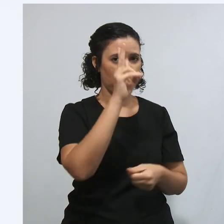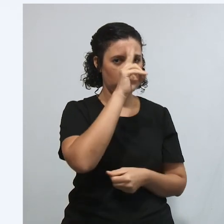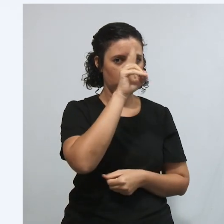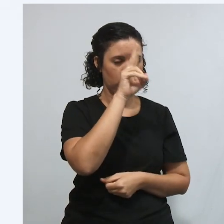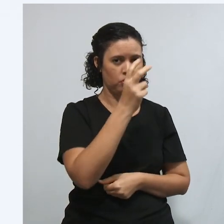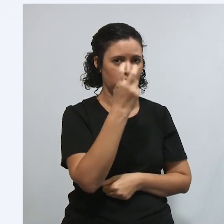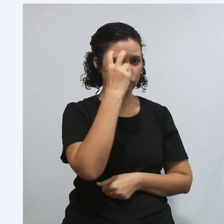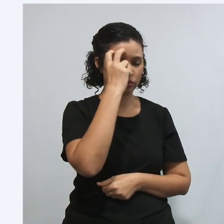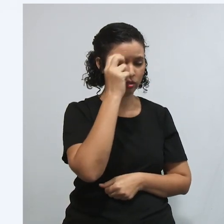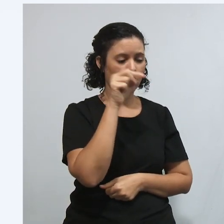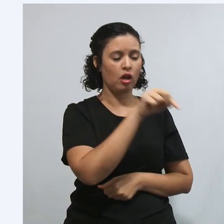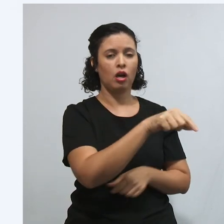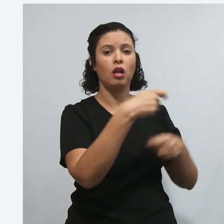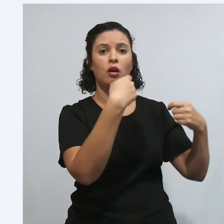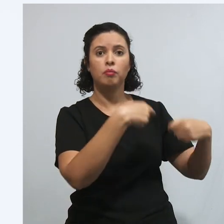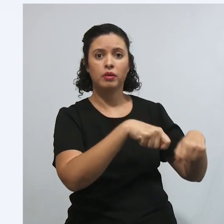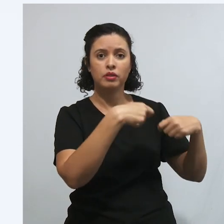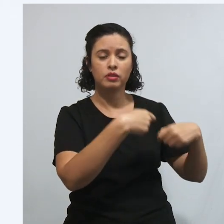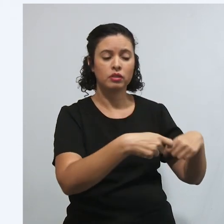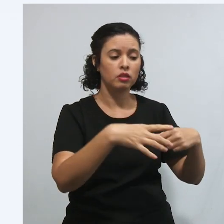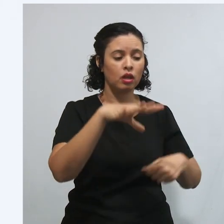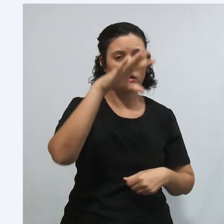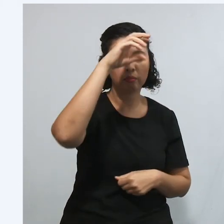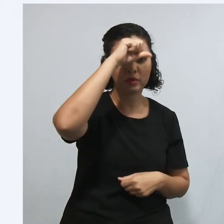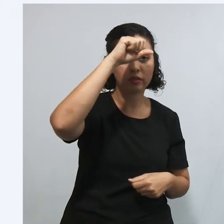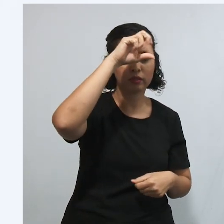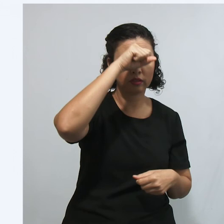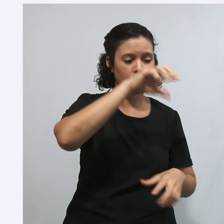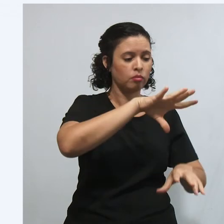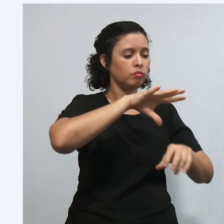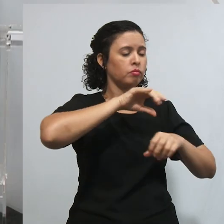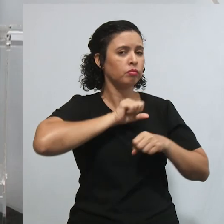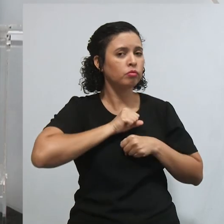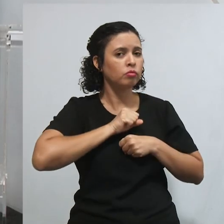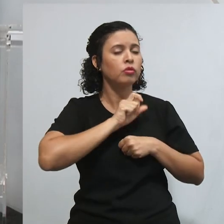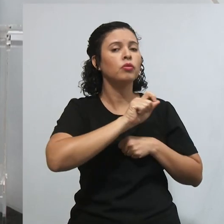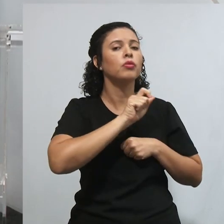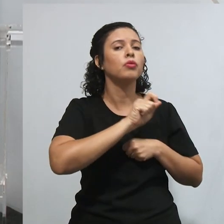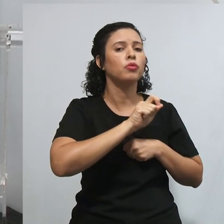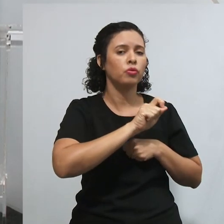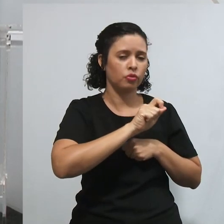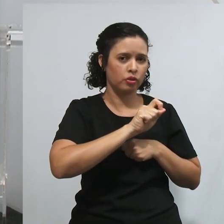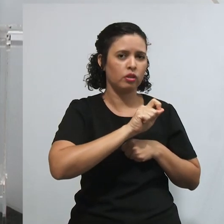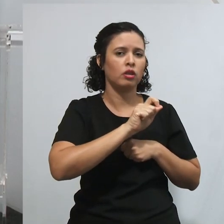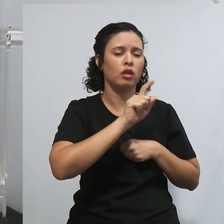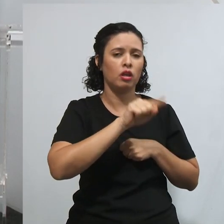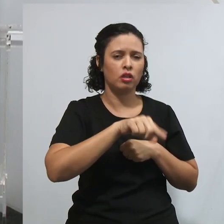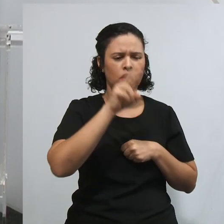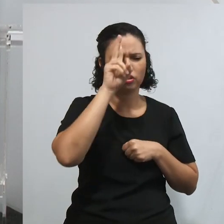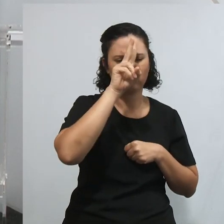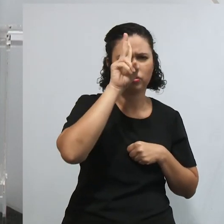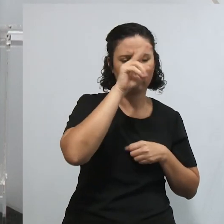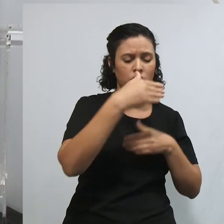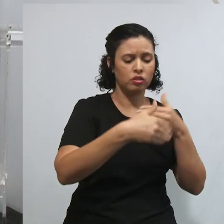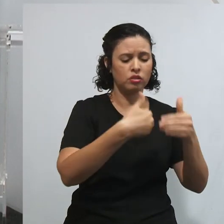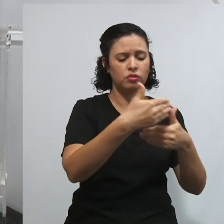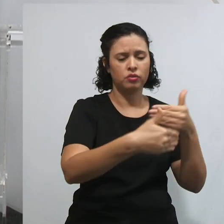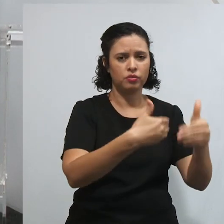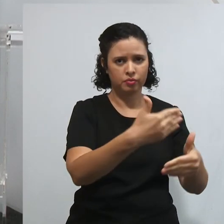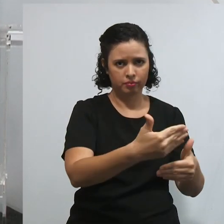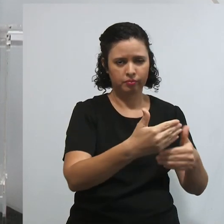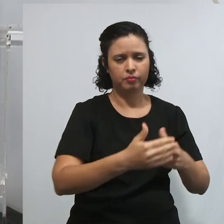historicamente produzidos nas atividades humanas. Então veja que outro termo muito importante para a teoria histórico-cultural é a